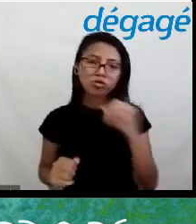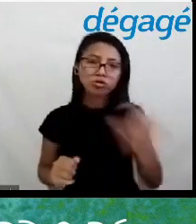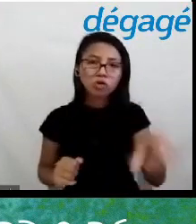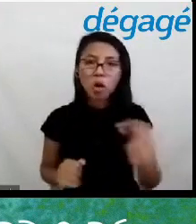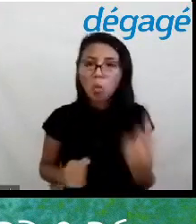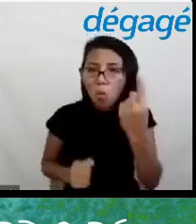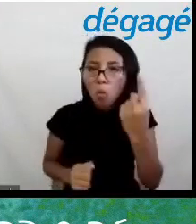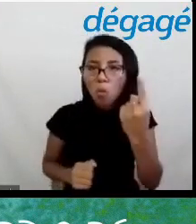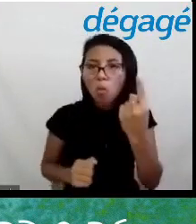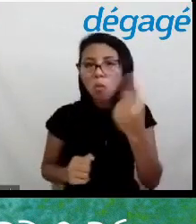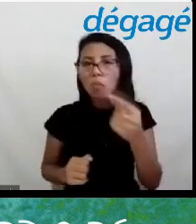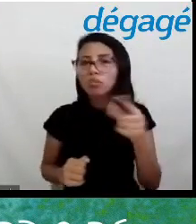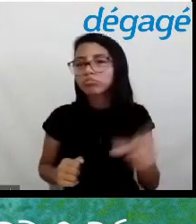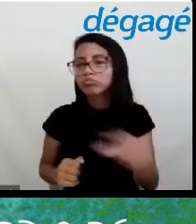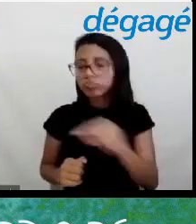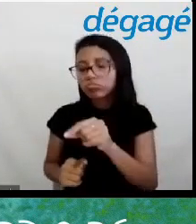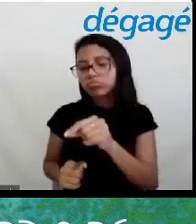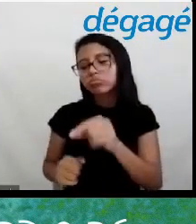gente fazia